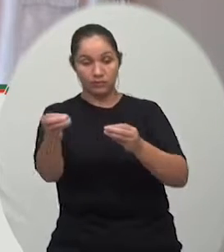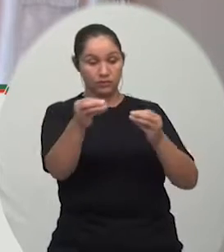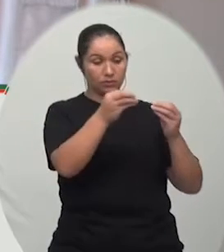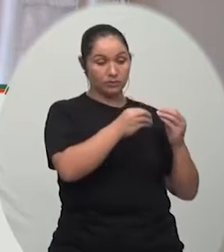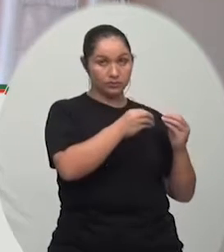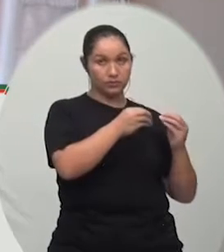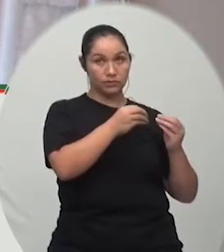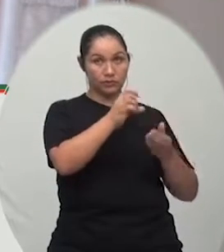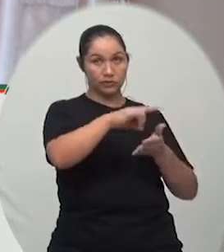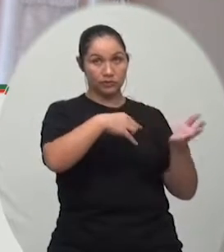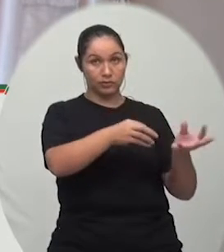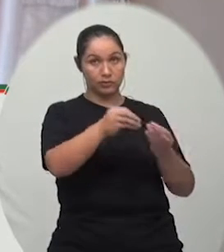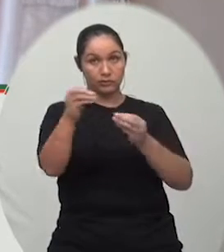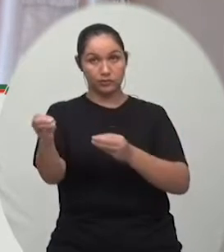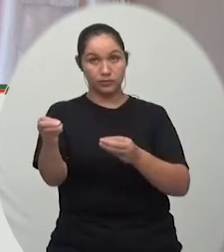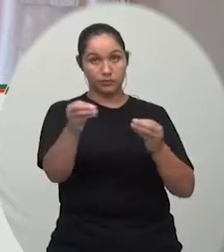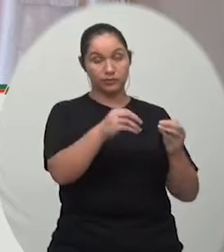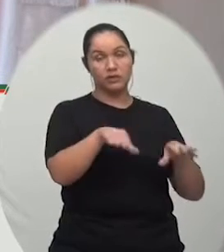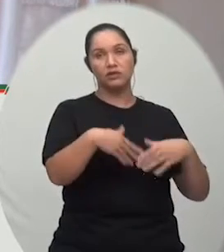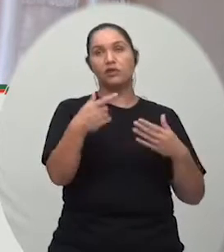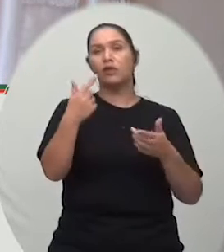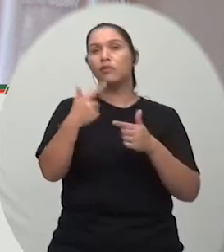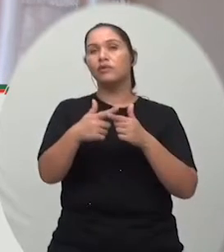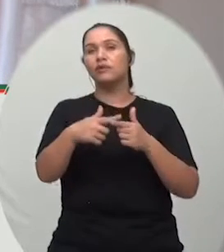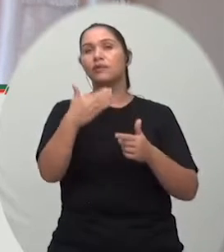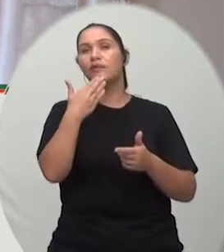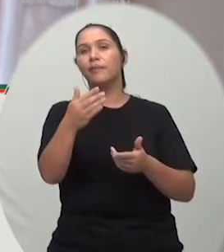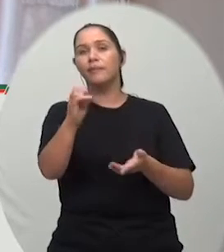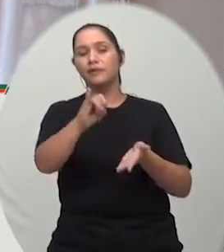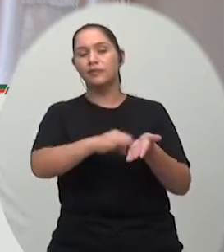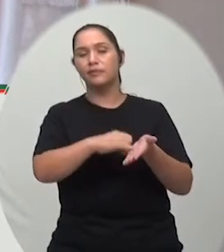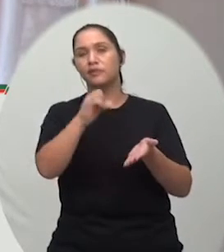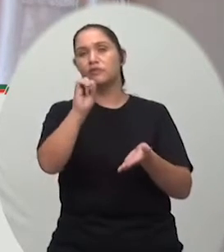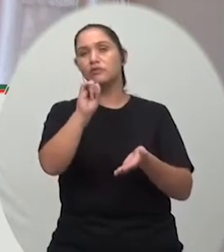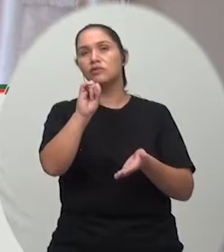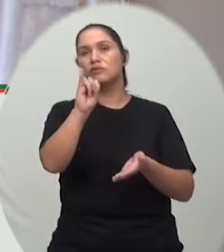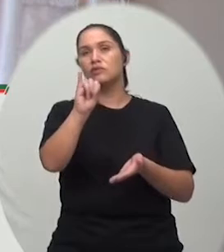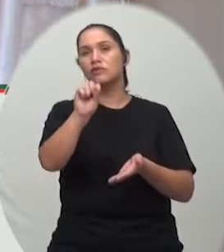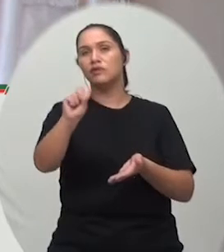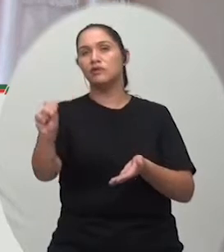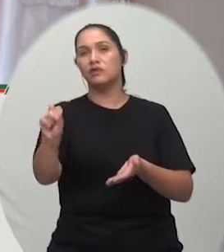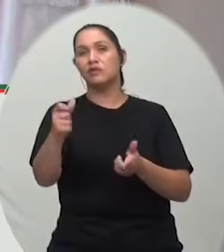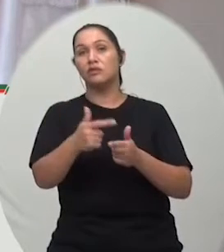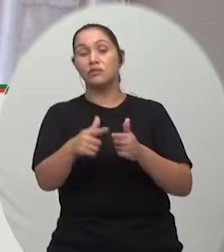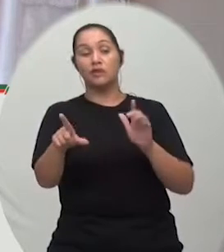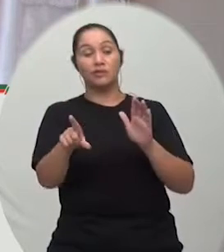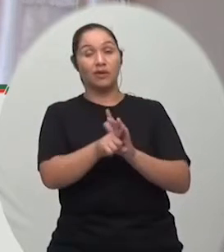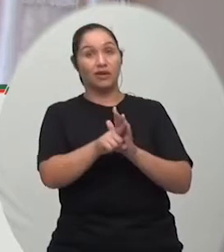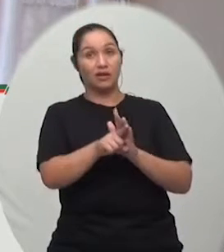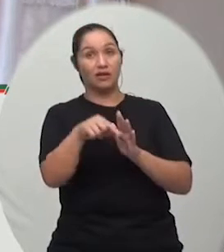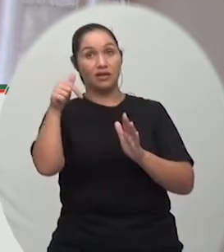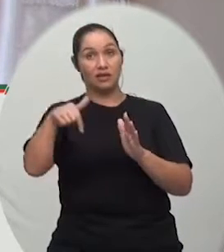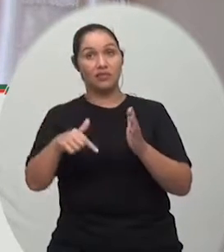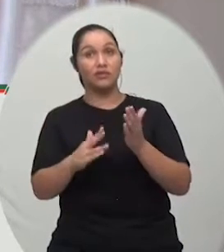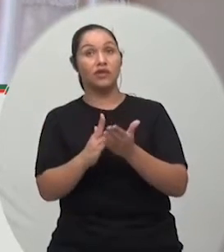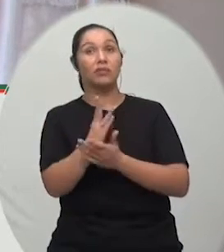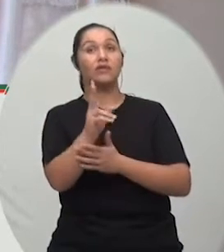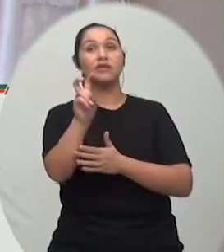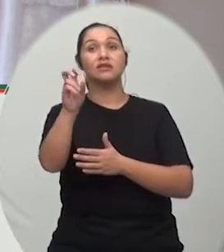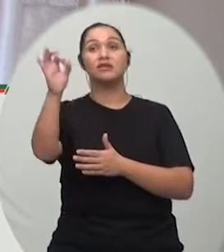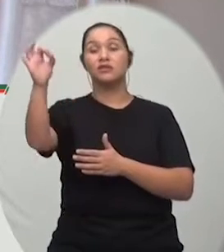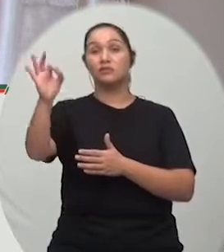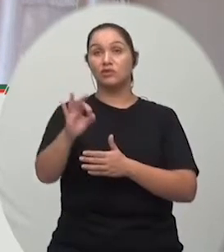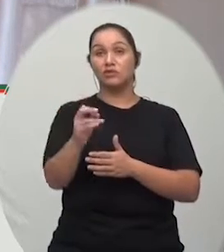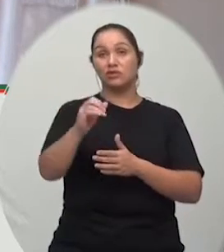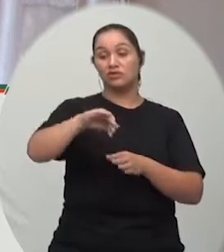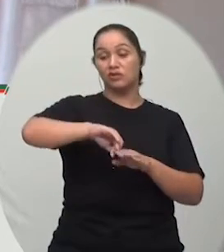essa colocação em cima do ISS? Porque faz poucos dias atrás a gente fez uma lei, certo, que ela retirou os 5% que era cobrado por fora.